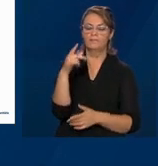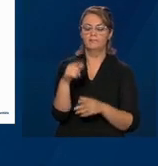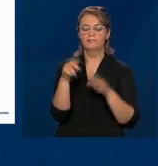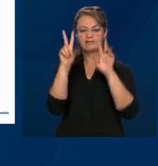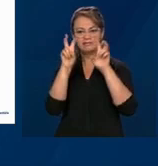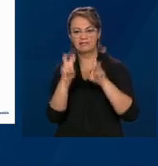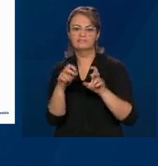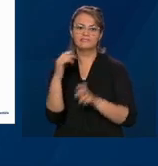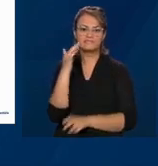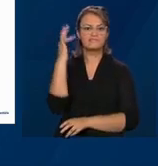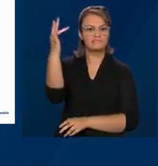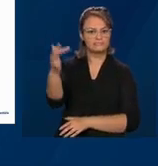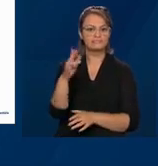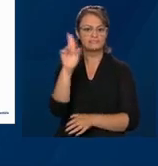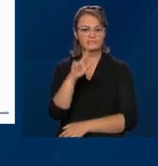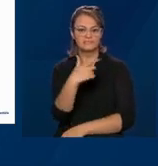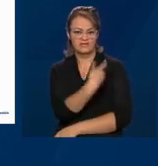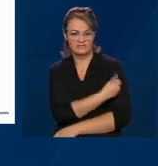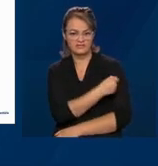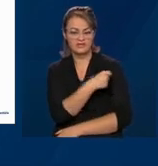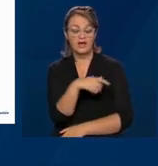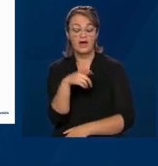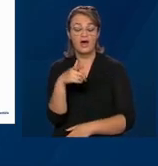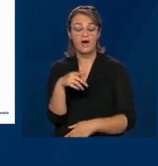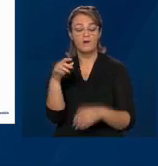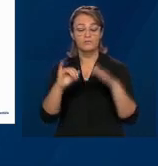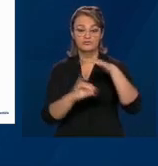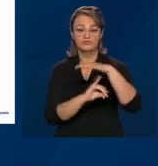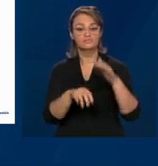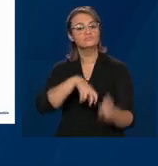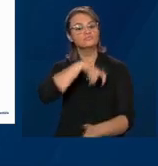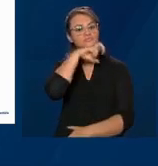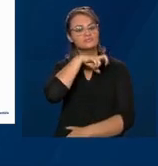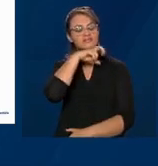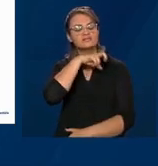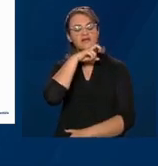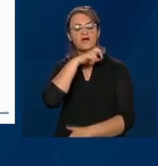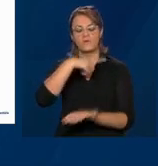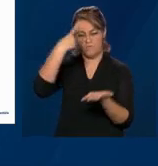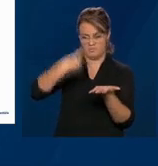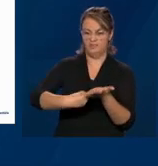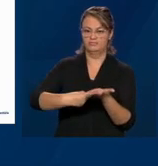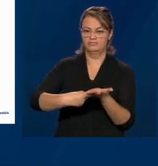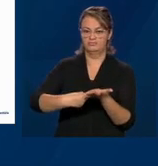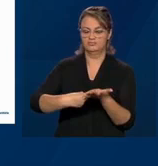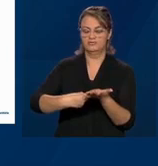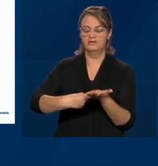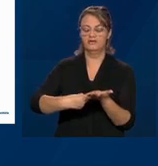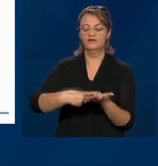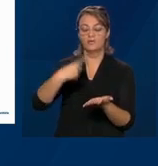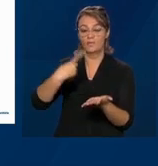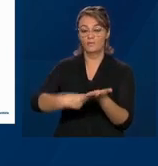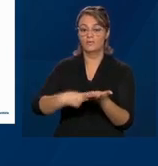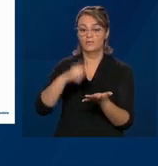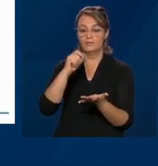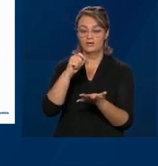questões futuras do uso dessa vacina, o Instituto Butantan se comprometeu a, uma vez tendo feita